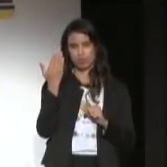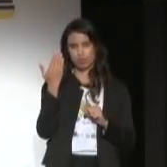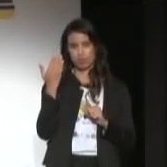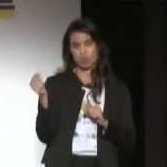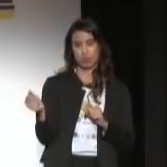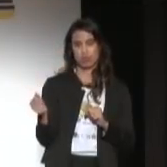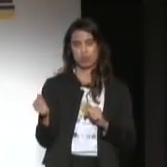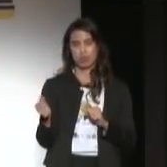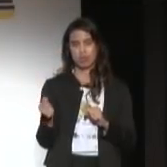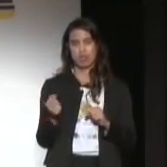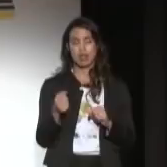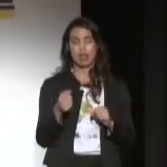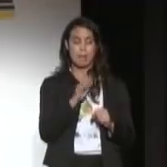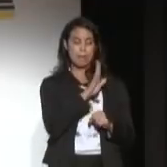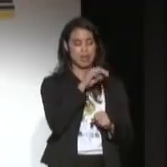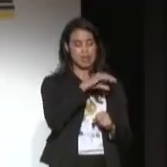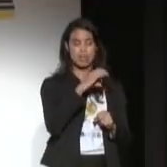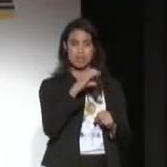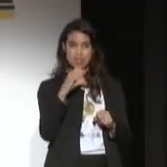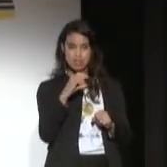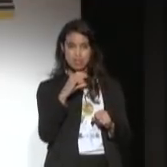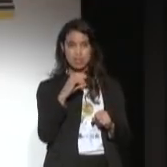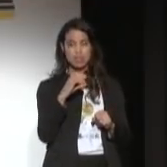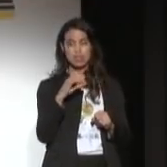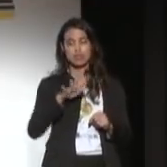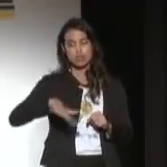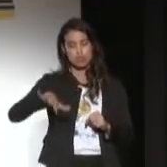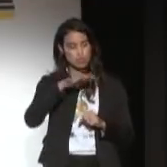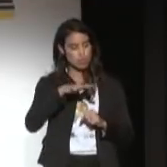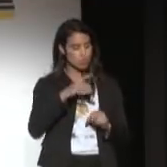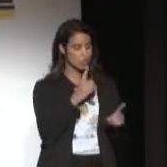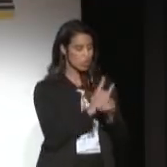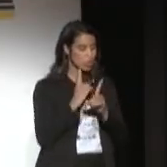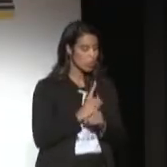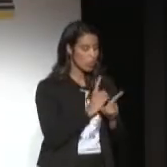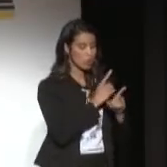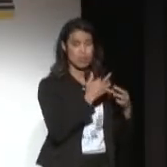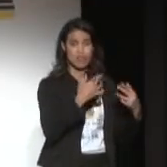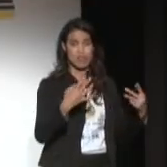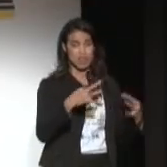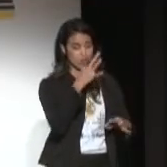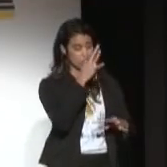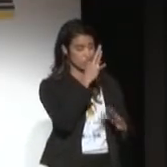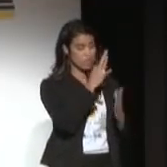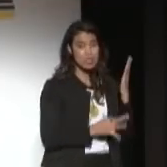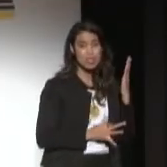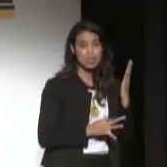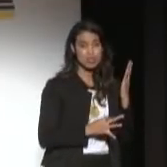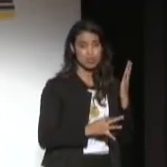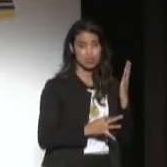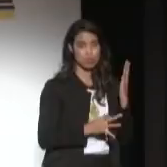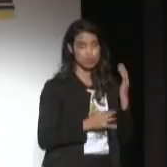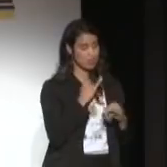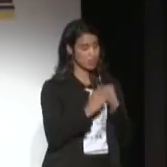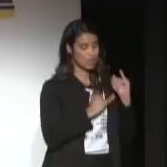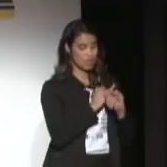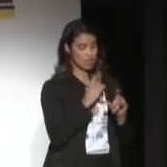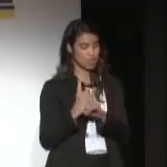lá na BNCC, os meninos precisam ter acesso aos diferentes textos que estão nas diferentes mídias, mas como é mesmo que se ensina